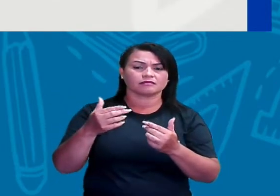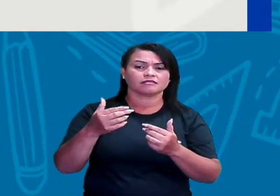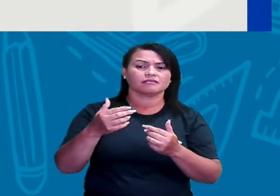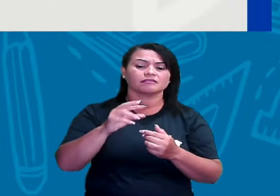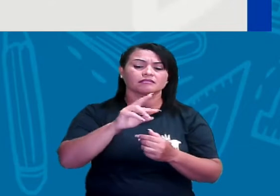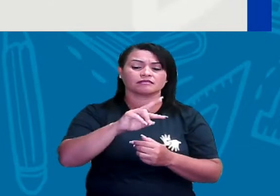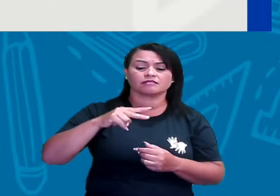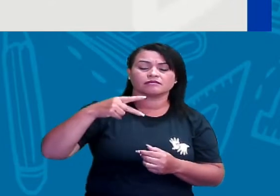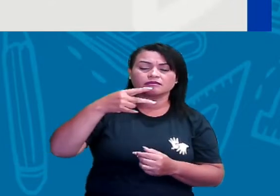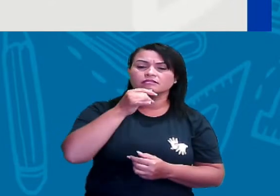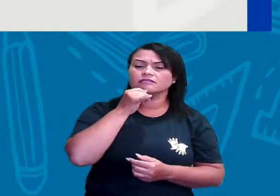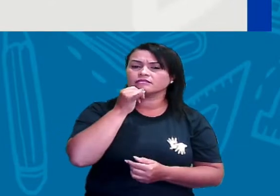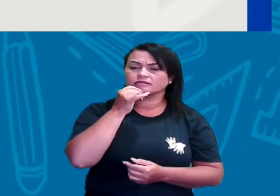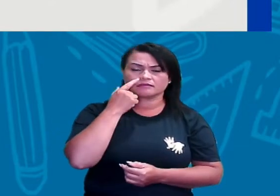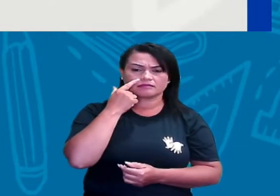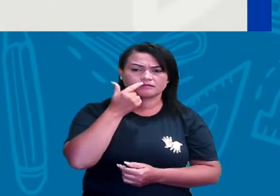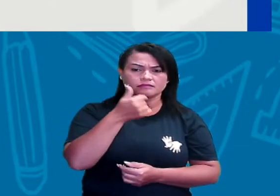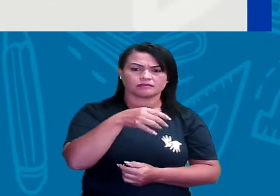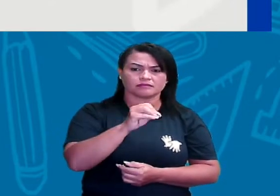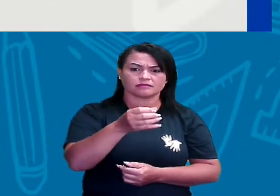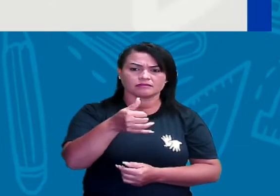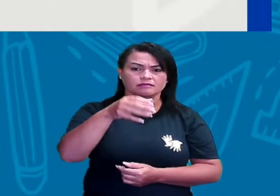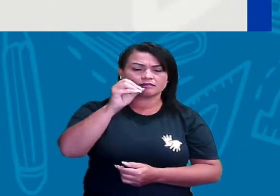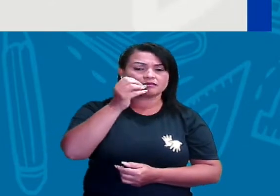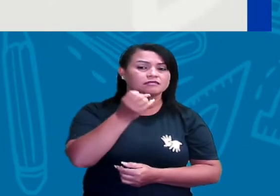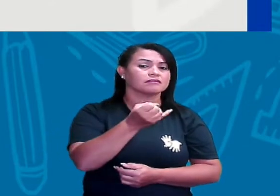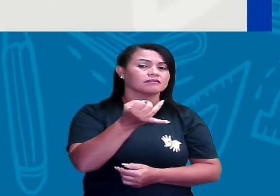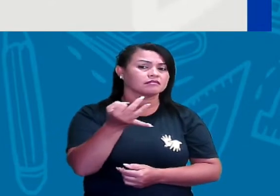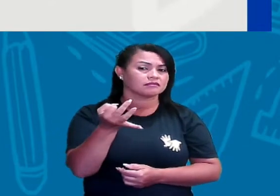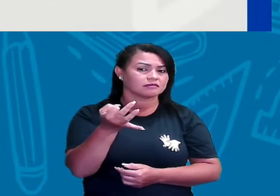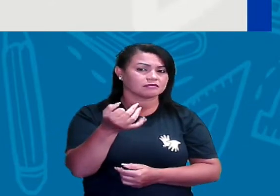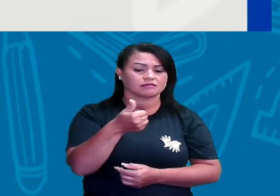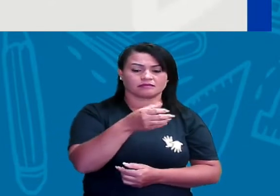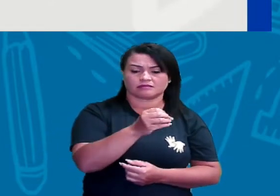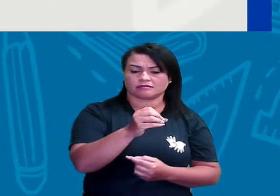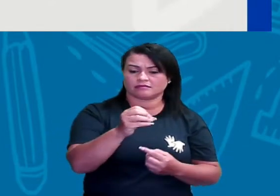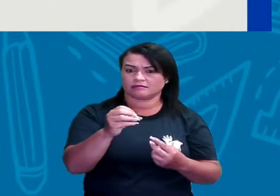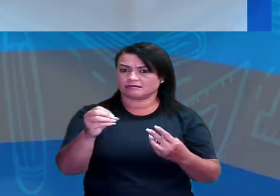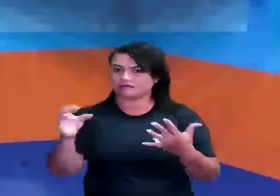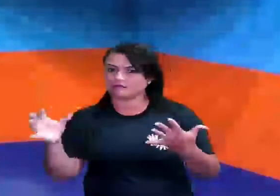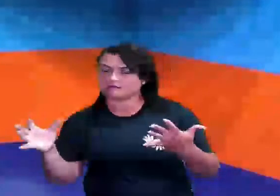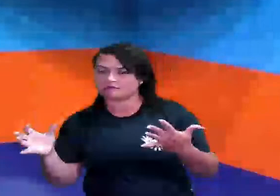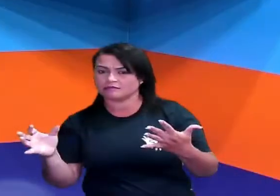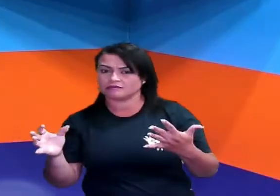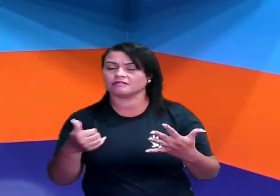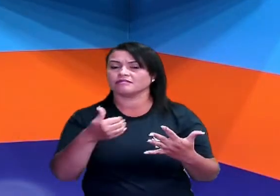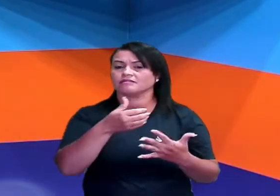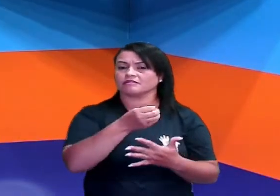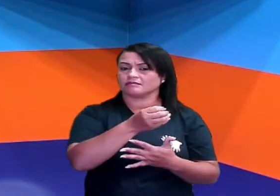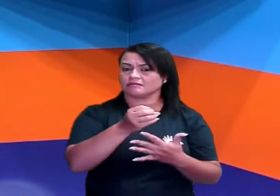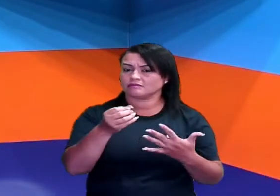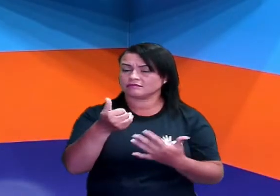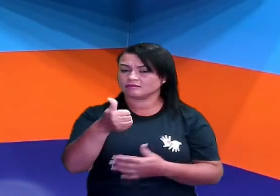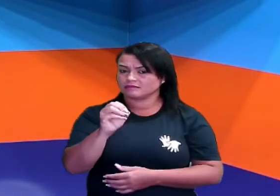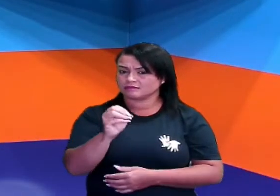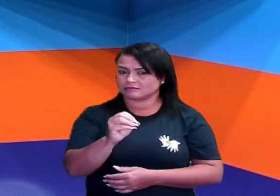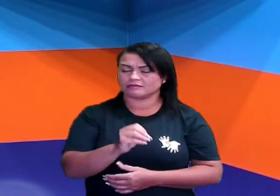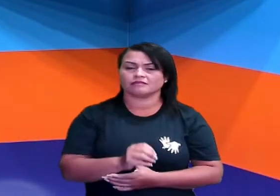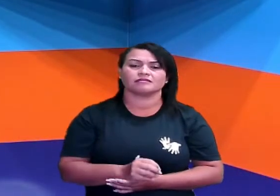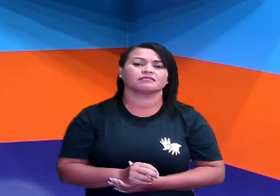tá? Então, por exemplo, aqui, ó, 10 elevado a 10 é igual a quanto? 10 milhões. Ou seja, eu tenho quantos zeros? 10